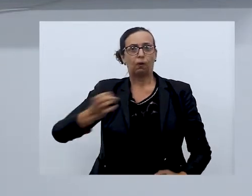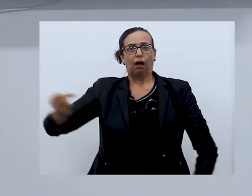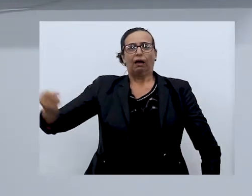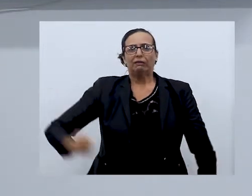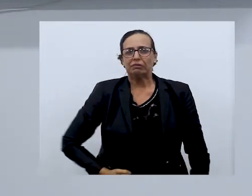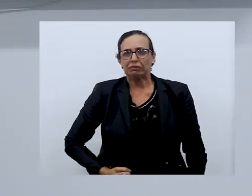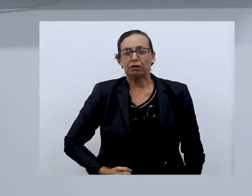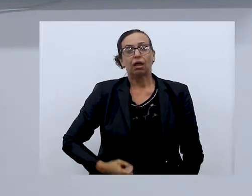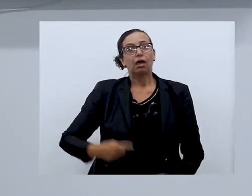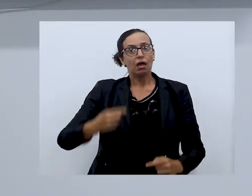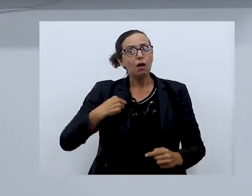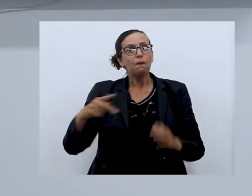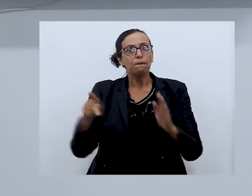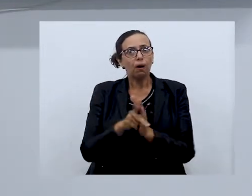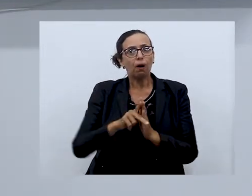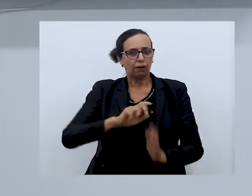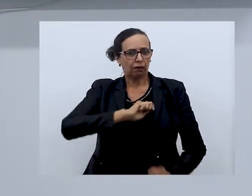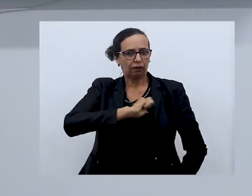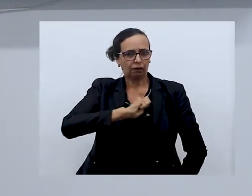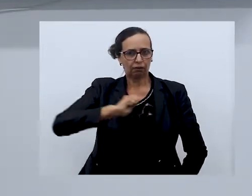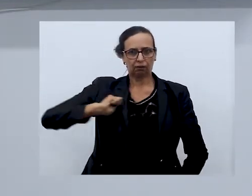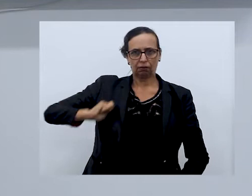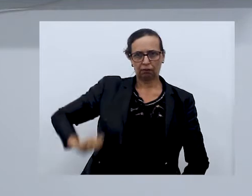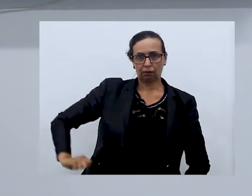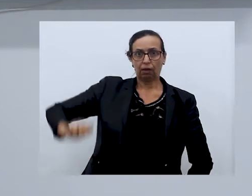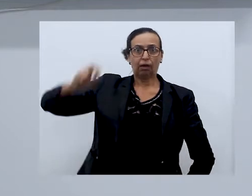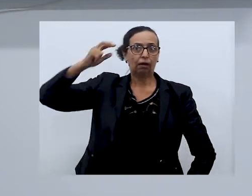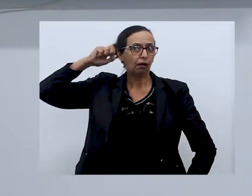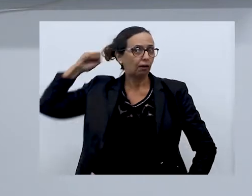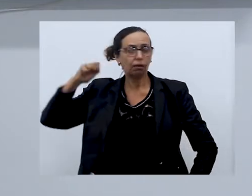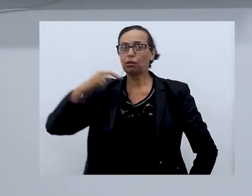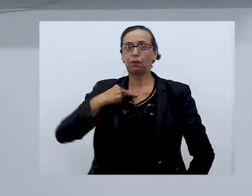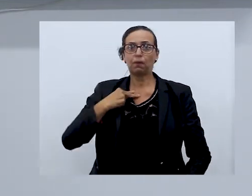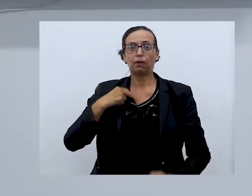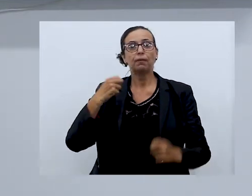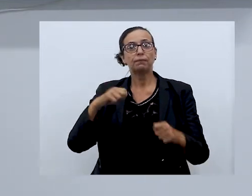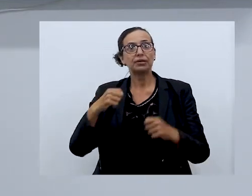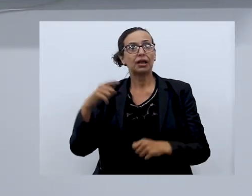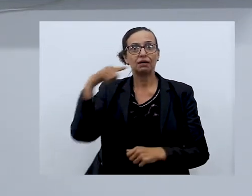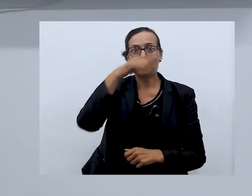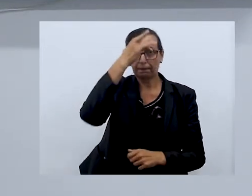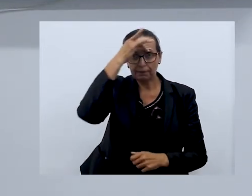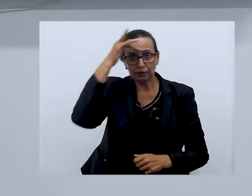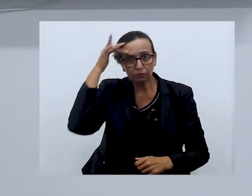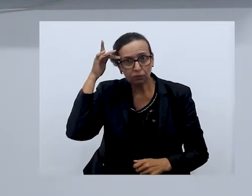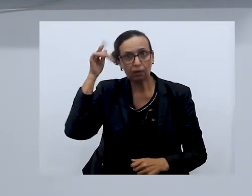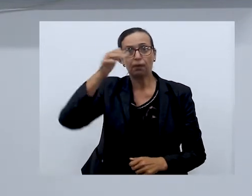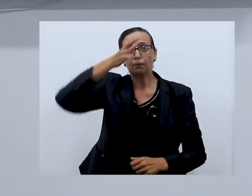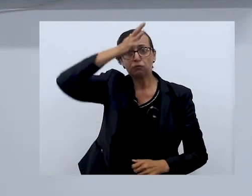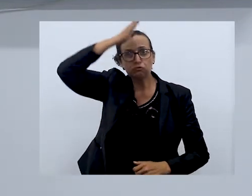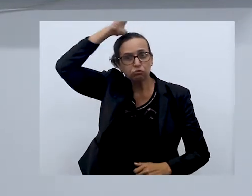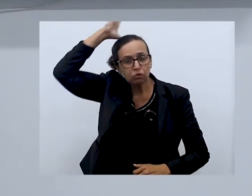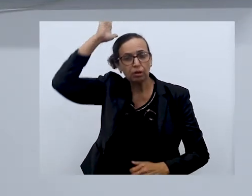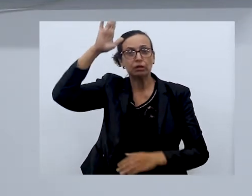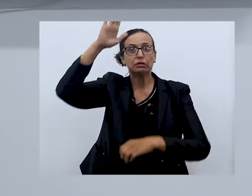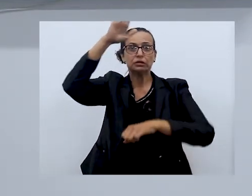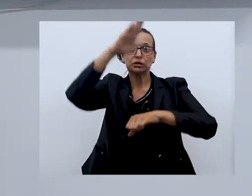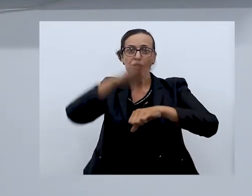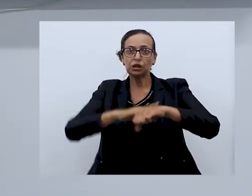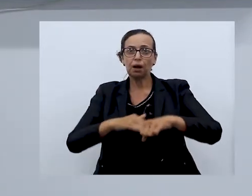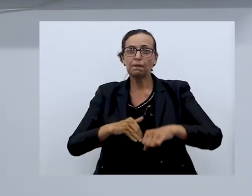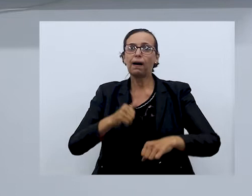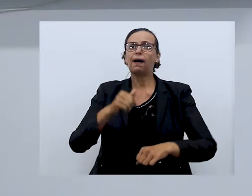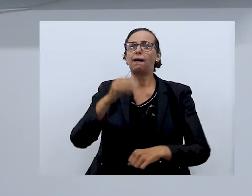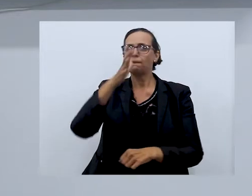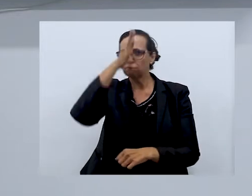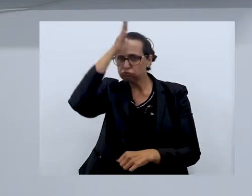tórax ou abdômen, não retirar o objeto do paciente, levar a vítima para o pronto-socorro, de preferência chamar o resgate.